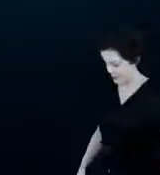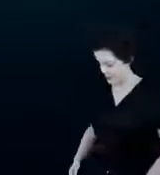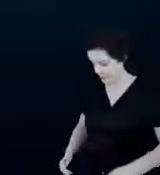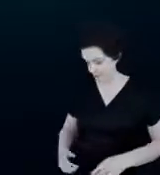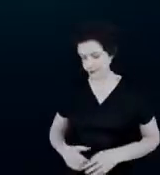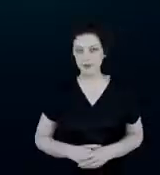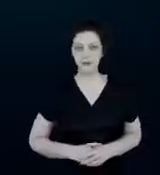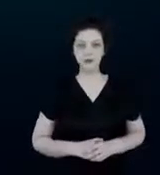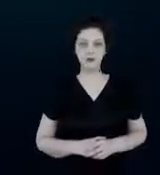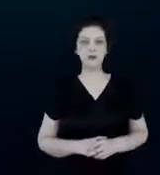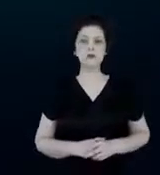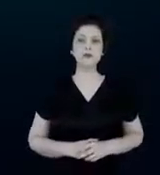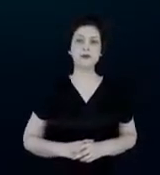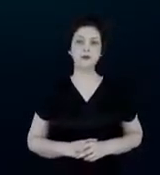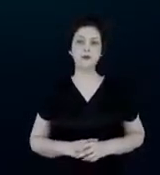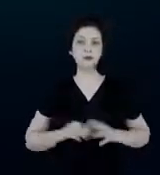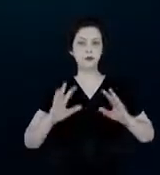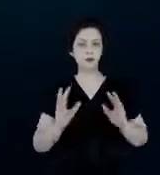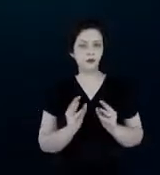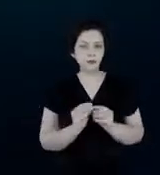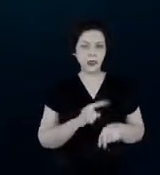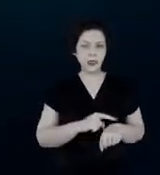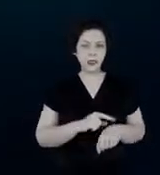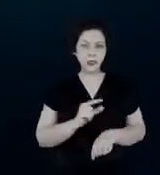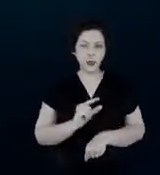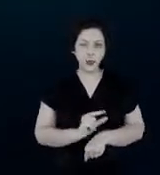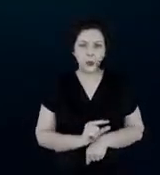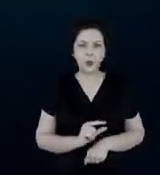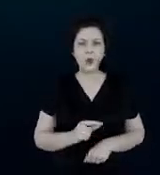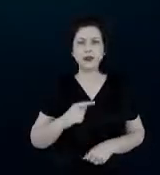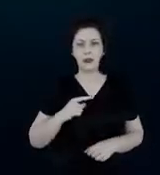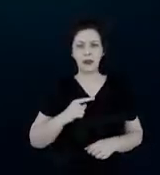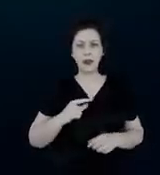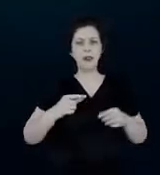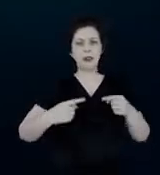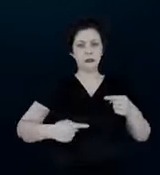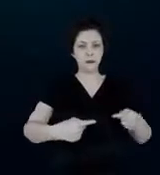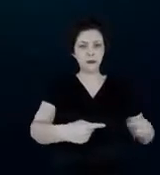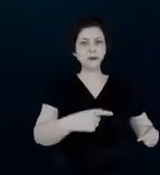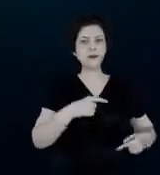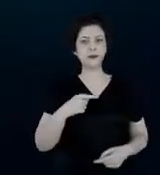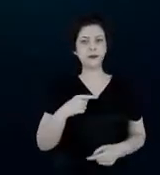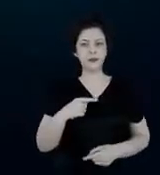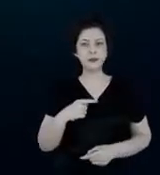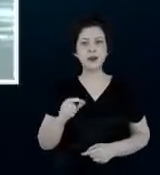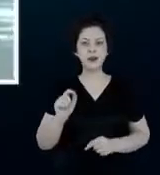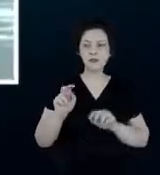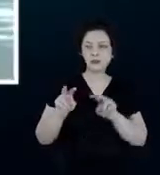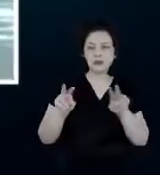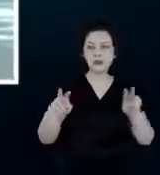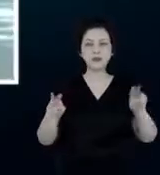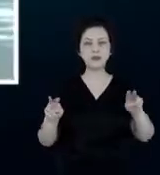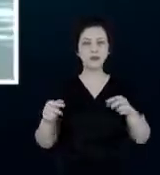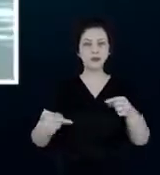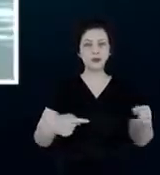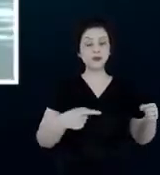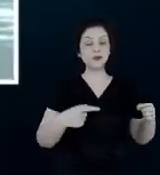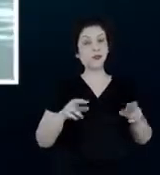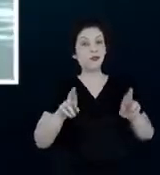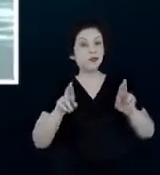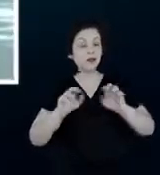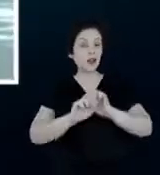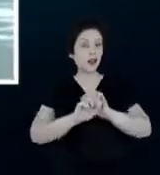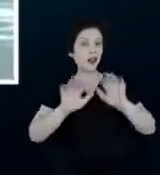sendo muito rápido, nosso tempo é curto, temos bastante coisa para ouvir ainda. Então, espero que tenha sido claro